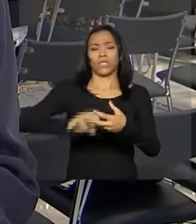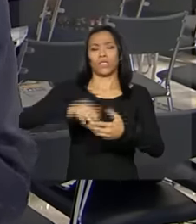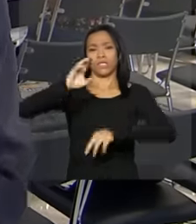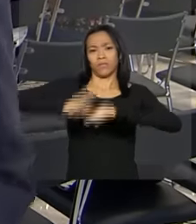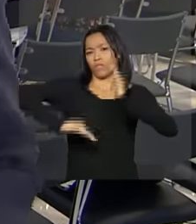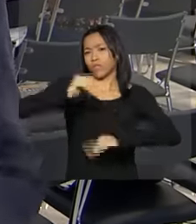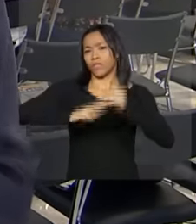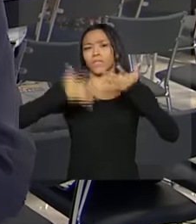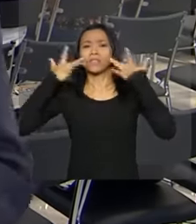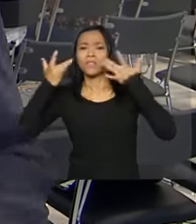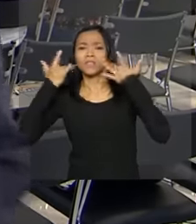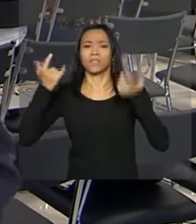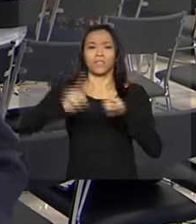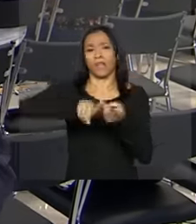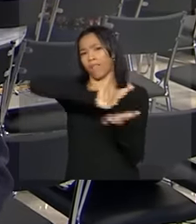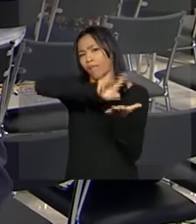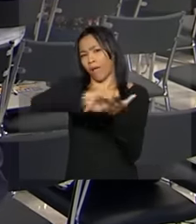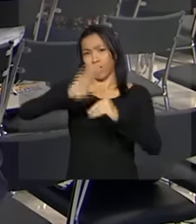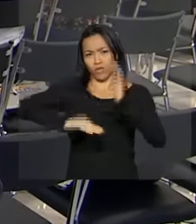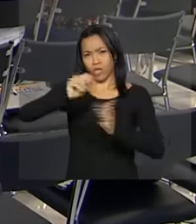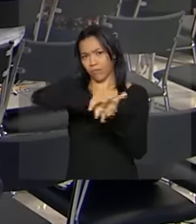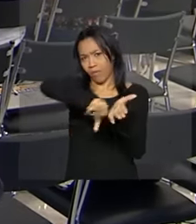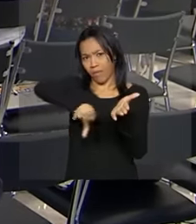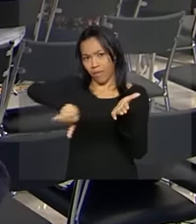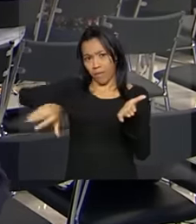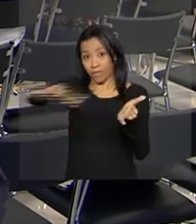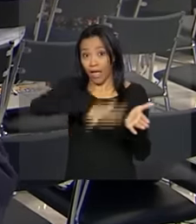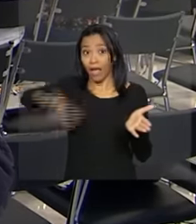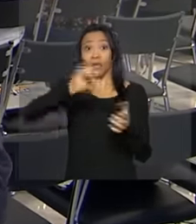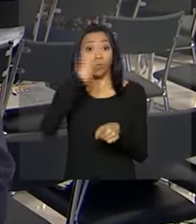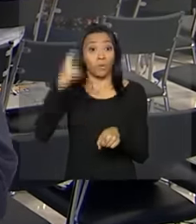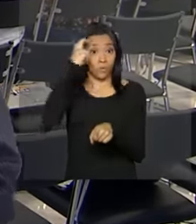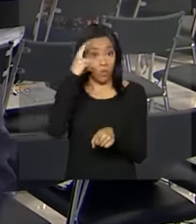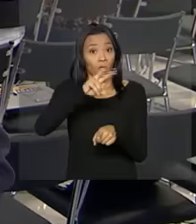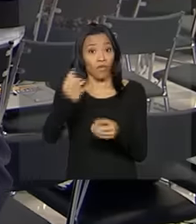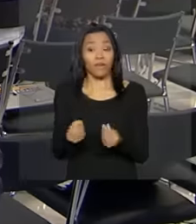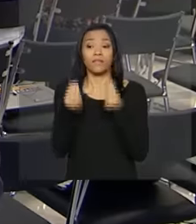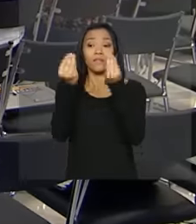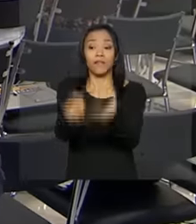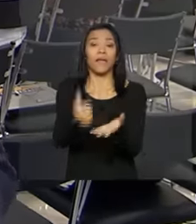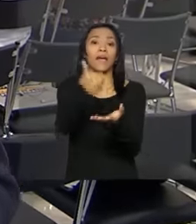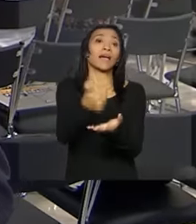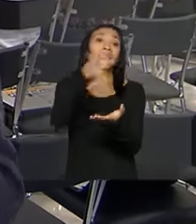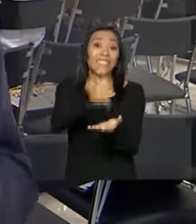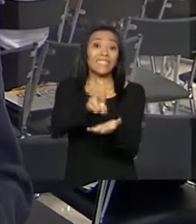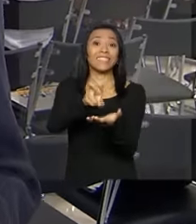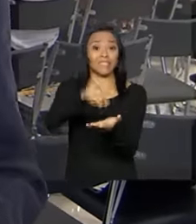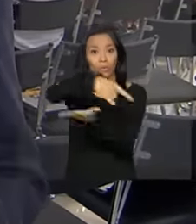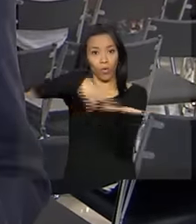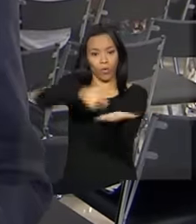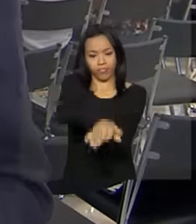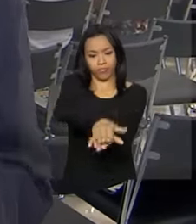intelectuais cineastas uma série de profissionais aí ligados à área cultural vão entregar cerca de 15 manifestos